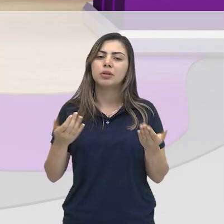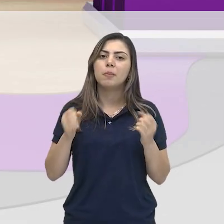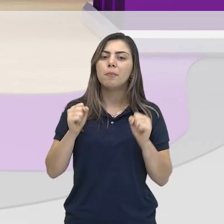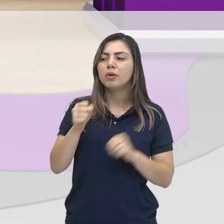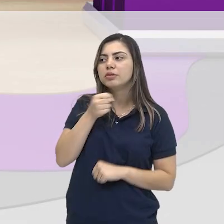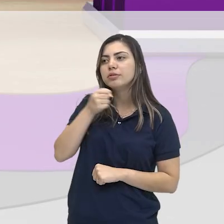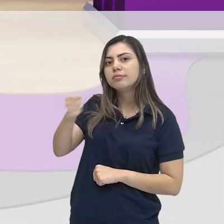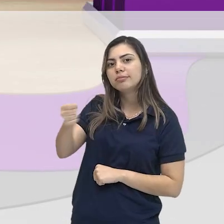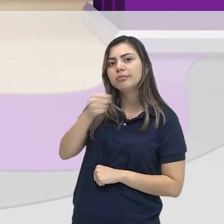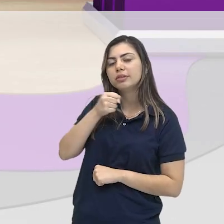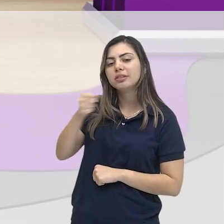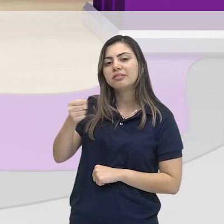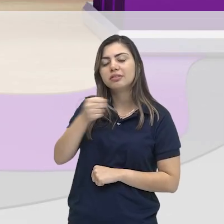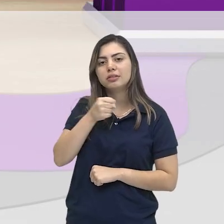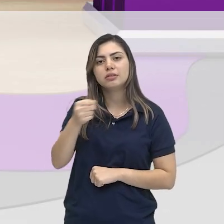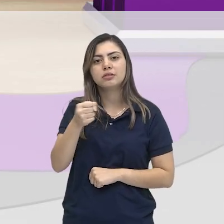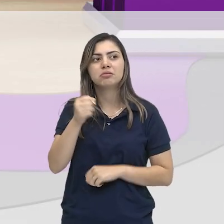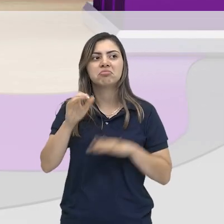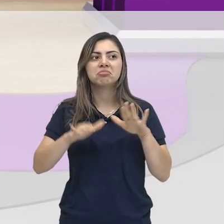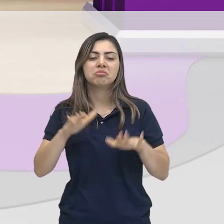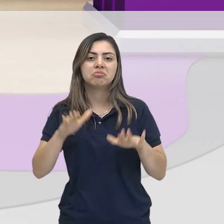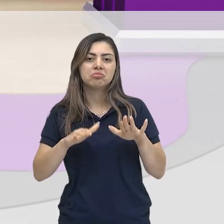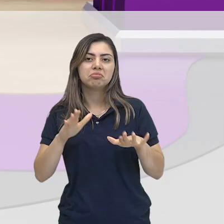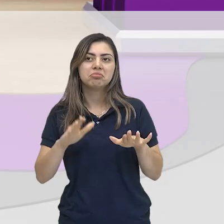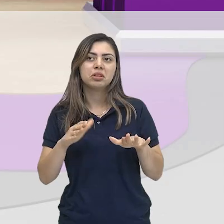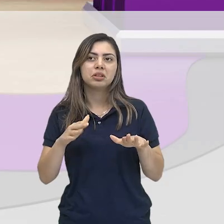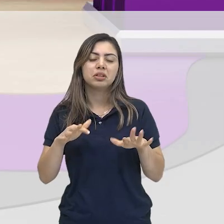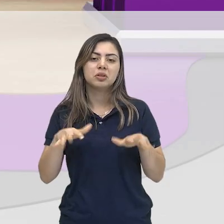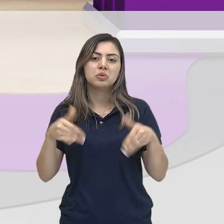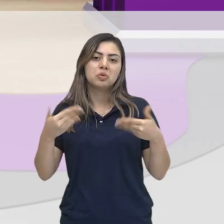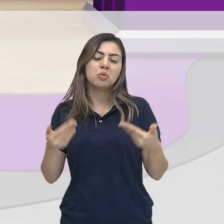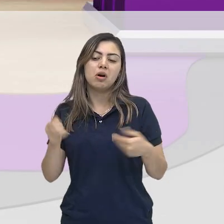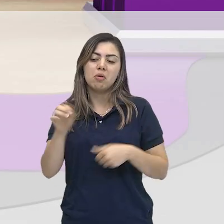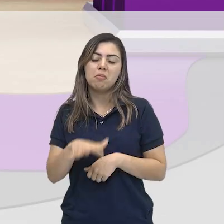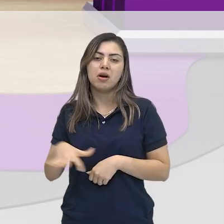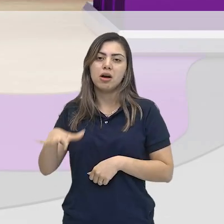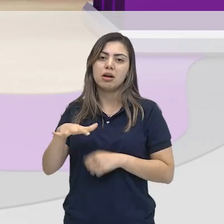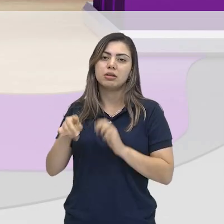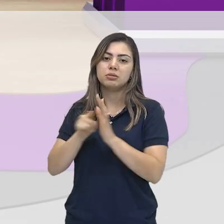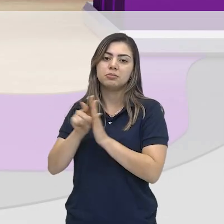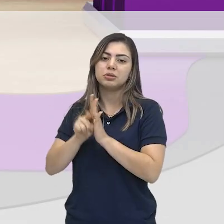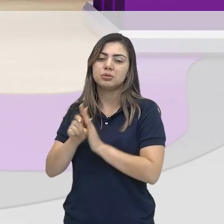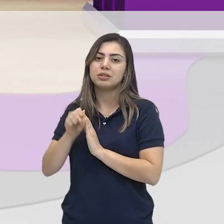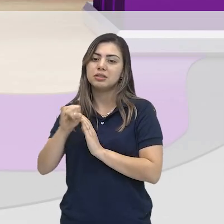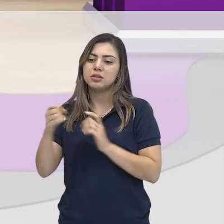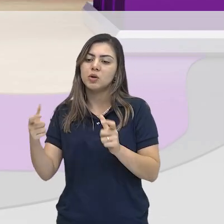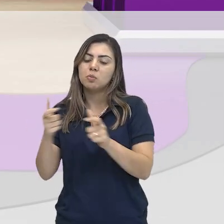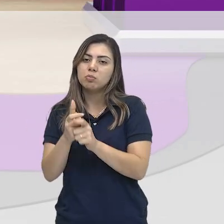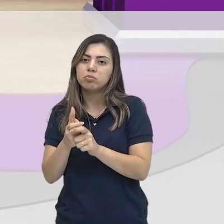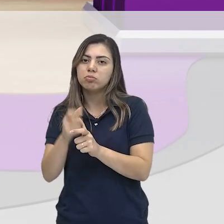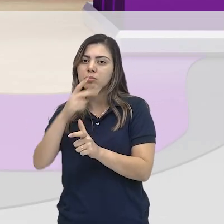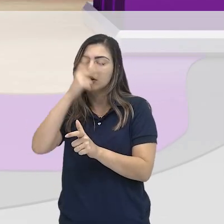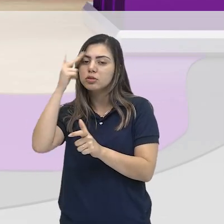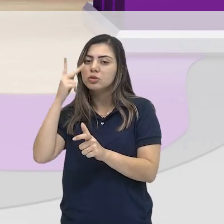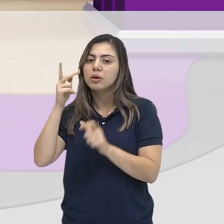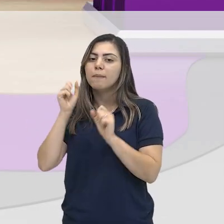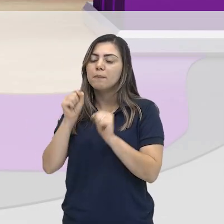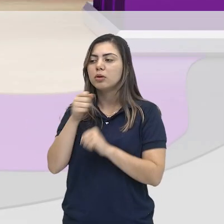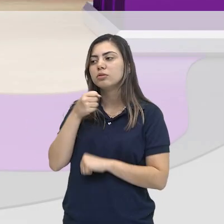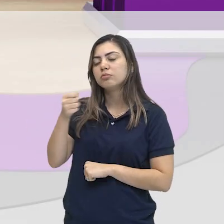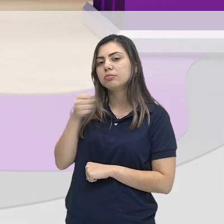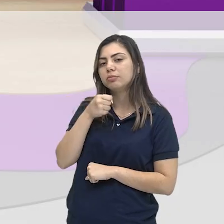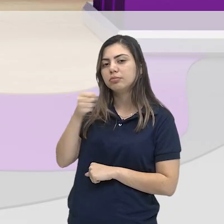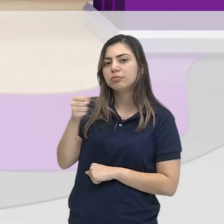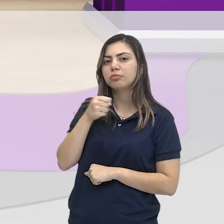na entrevista, né, dependendo do nosso universo de pessoas, né? Se for um número pequeno de pessoas, a gente pode fazer ali uma entrevista,